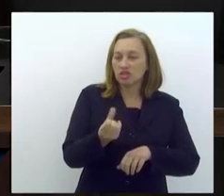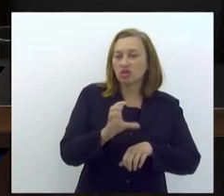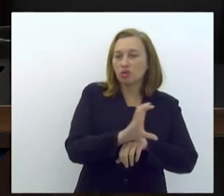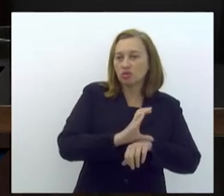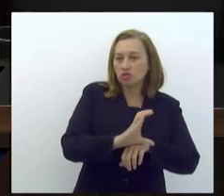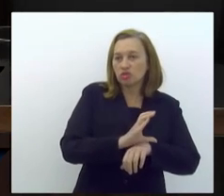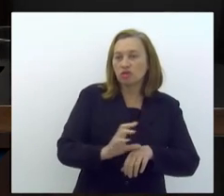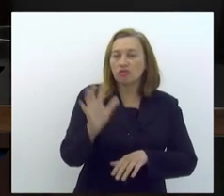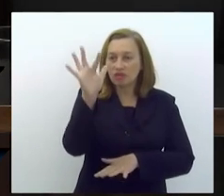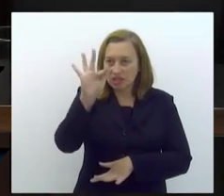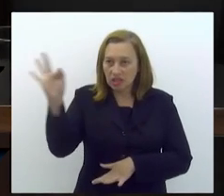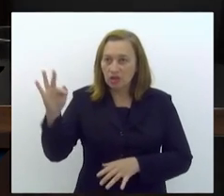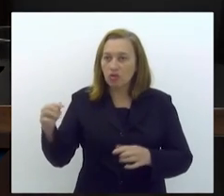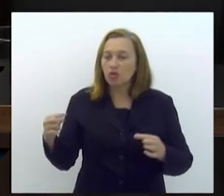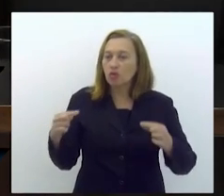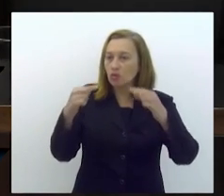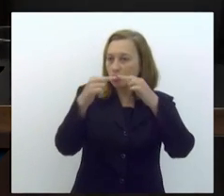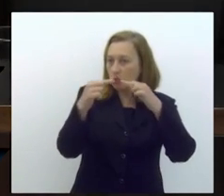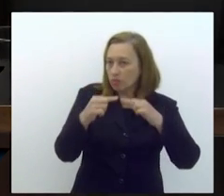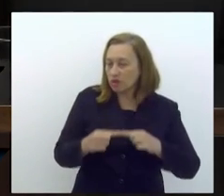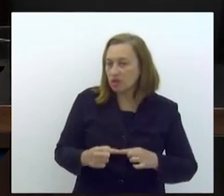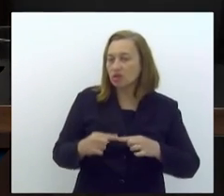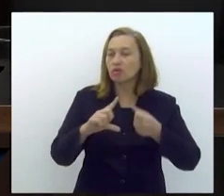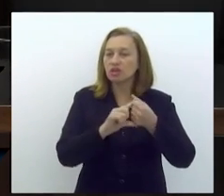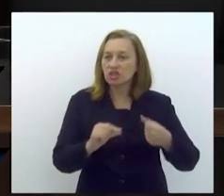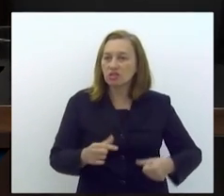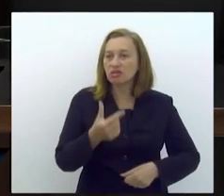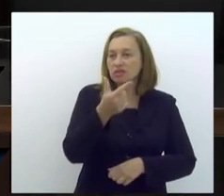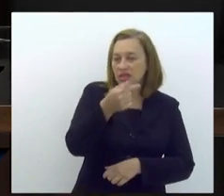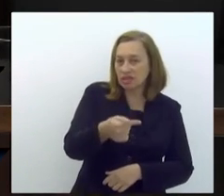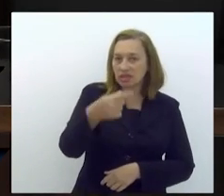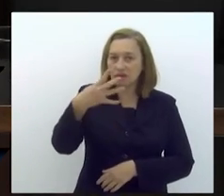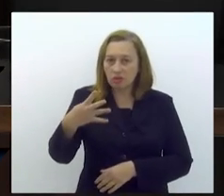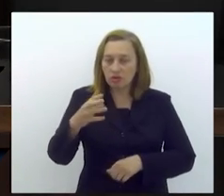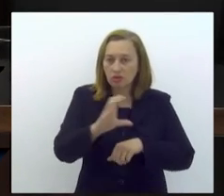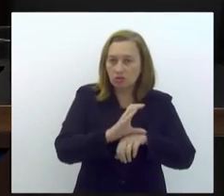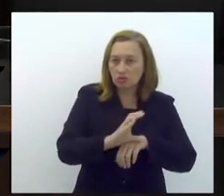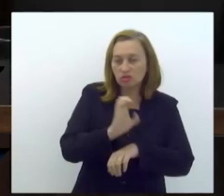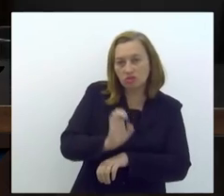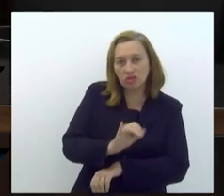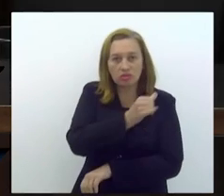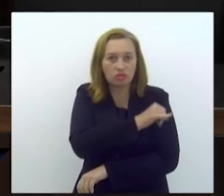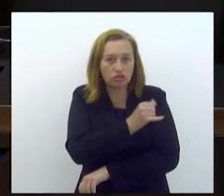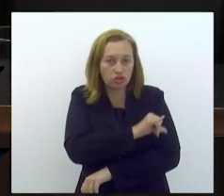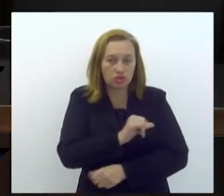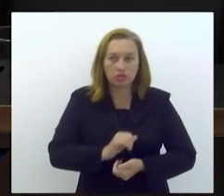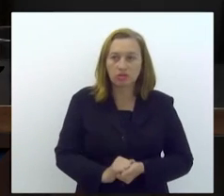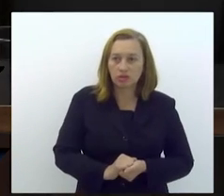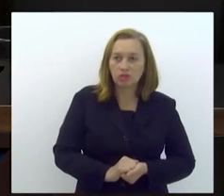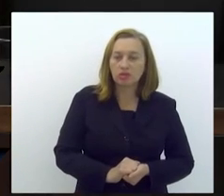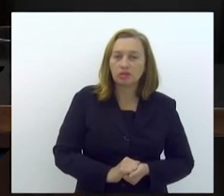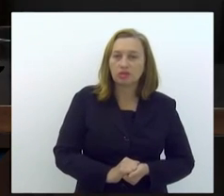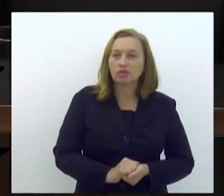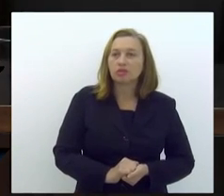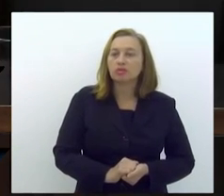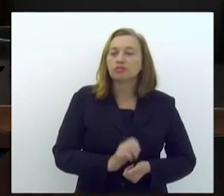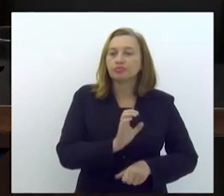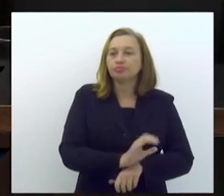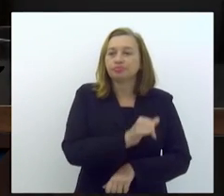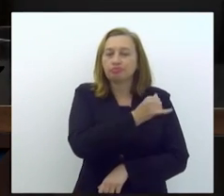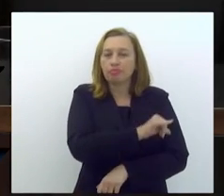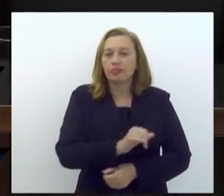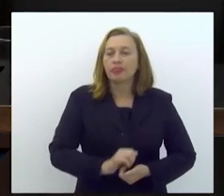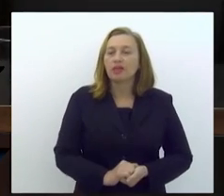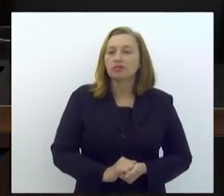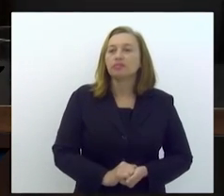combinada com o artigo 74 sexto da Constituição do Estado do Rio de Janeiro no âmbito do Estado do Rio de Janeiro